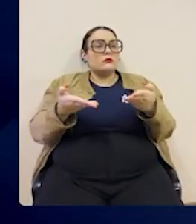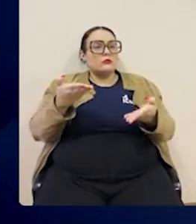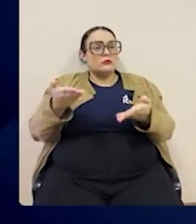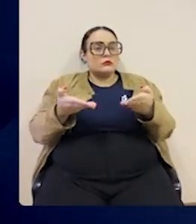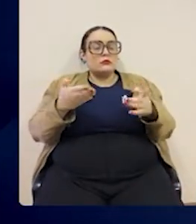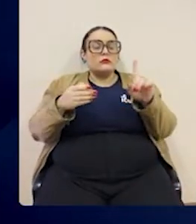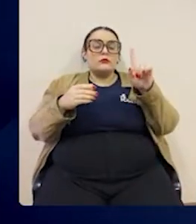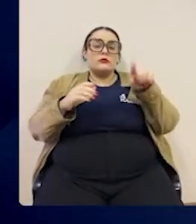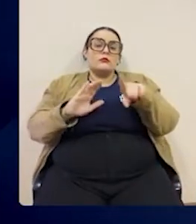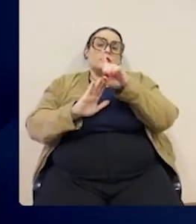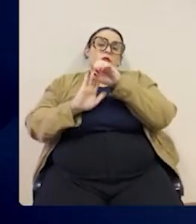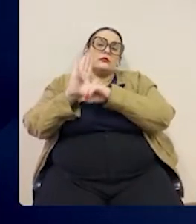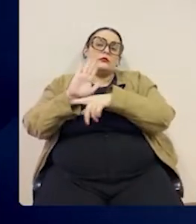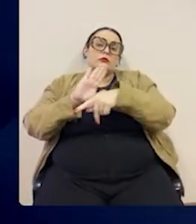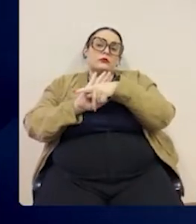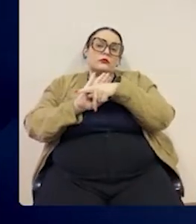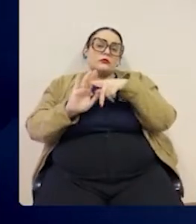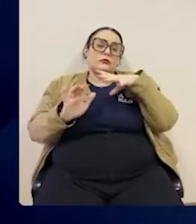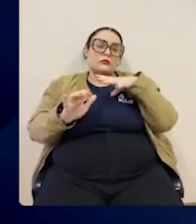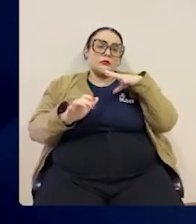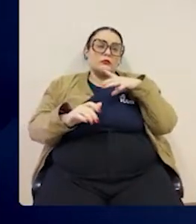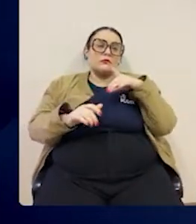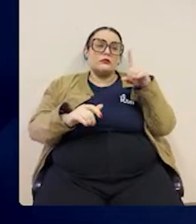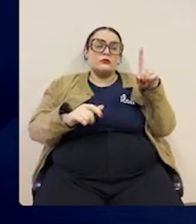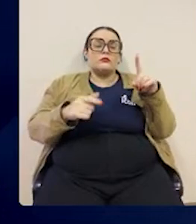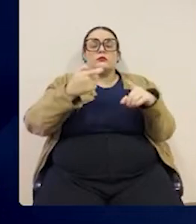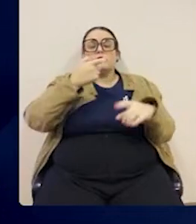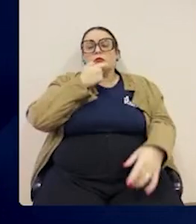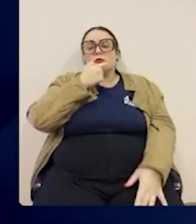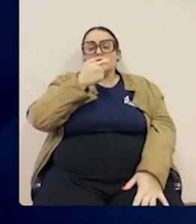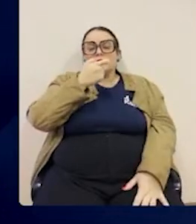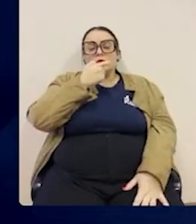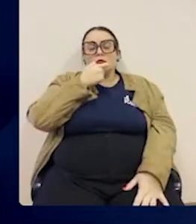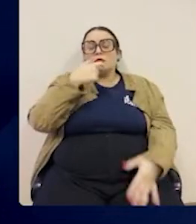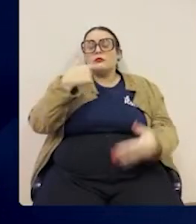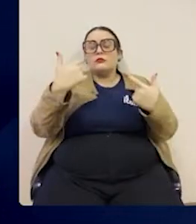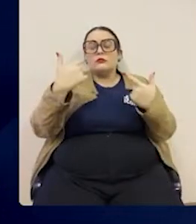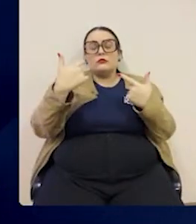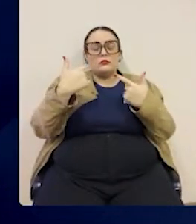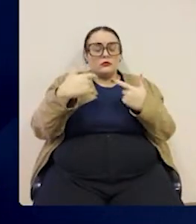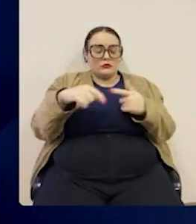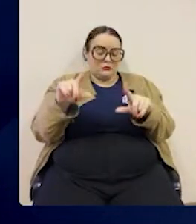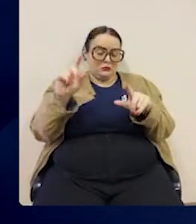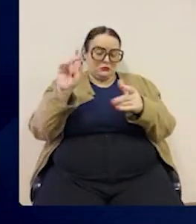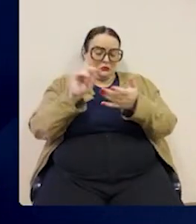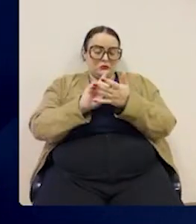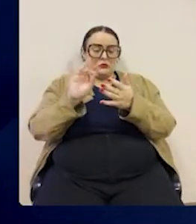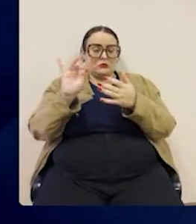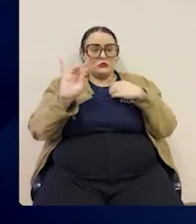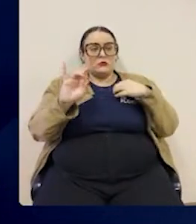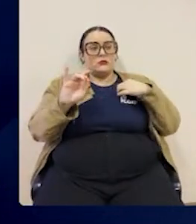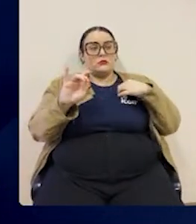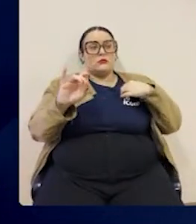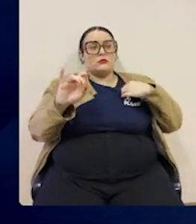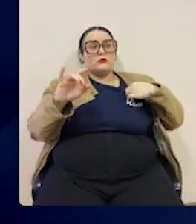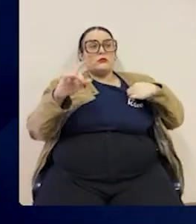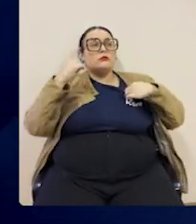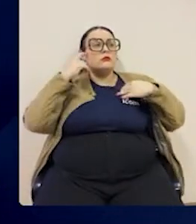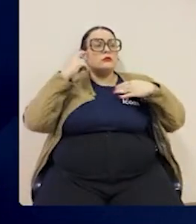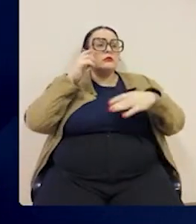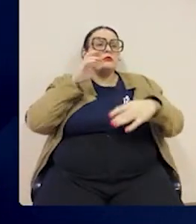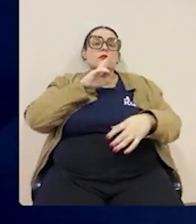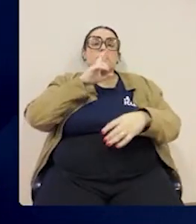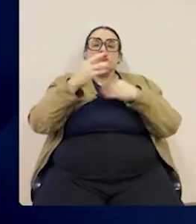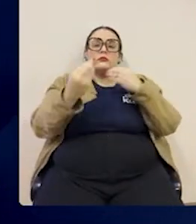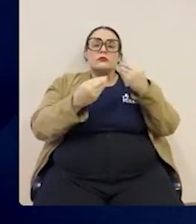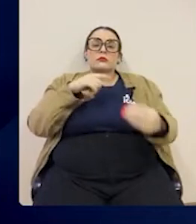um direito desses cidadãos da Inglaterra, não tem tido efetividade, e aí se pensa ali, com base nesses resultados, de que forma a gente